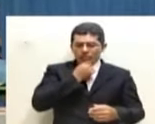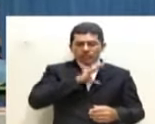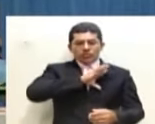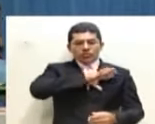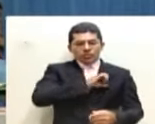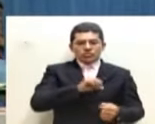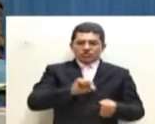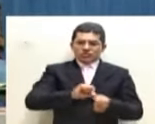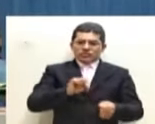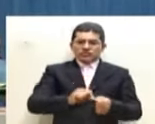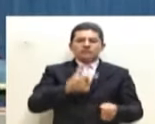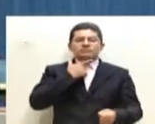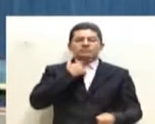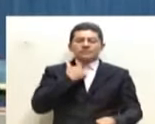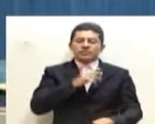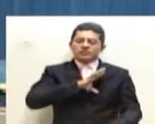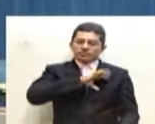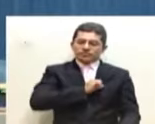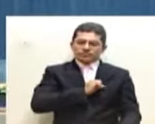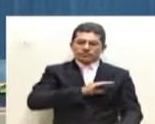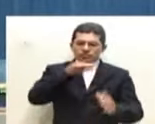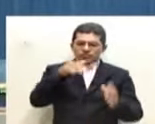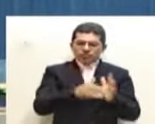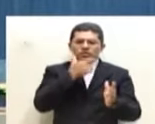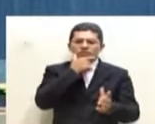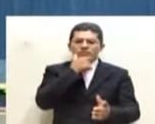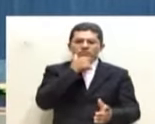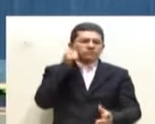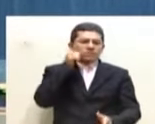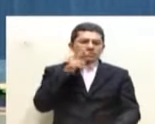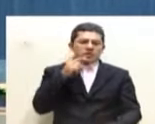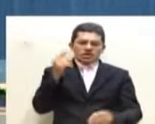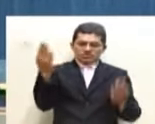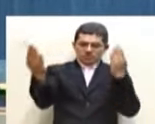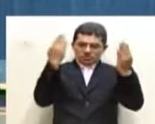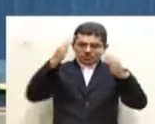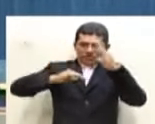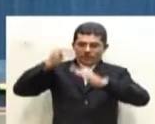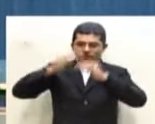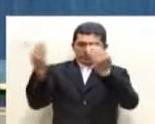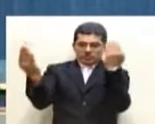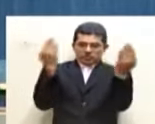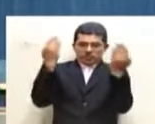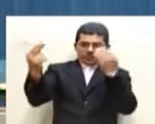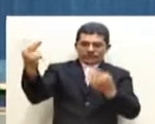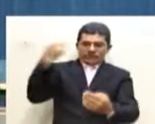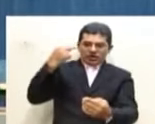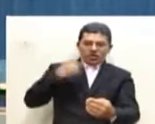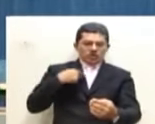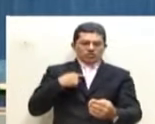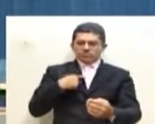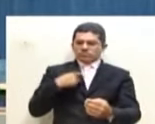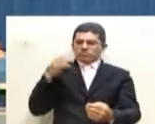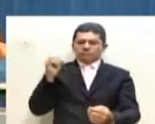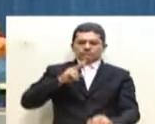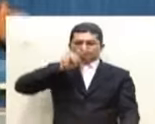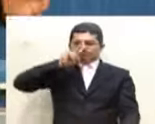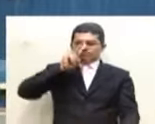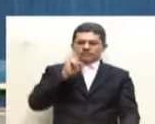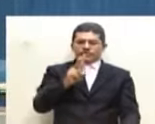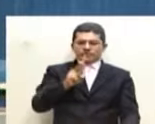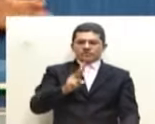a tudo o que faço. Minha irmã, que é psicóloga, diz que eu sou intenso. Se